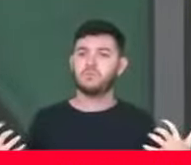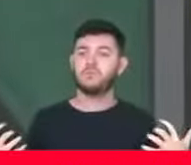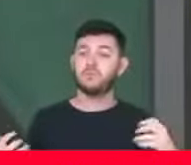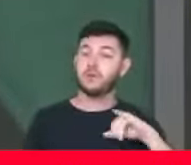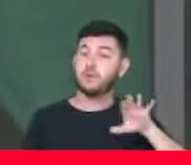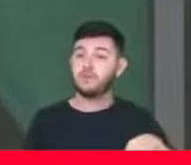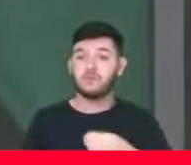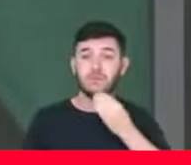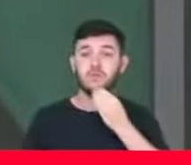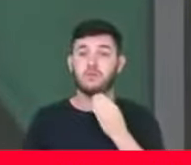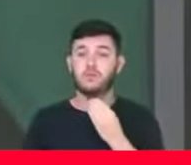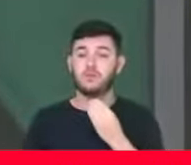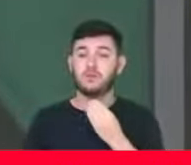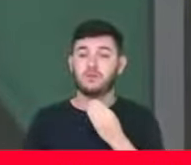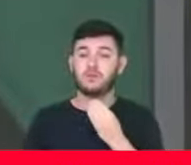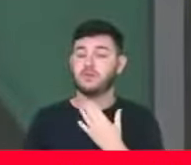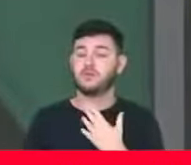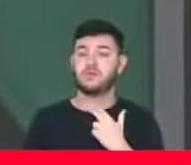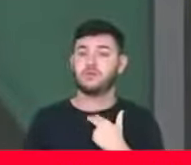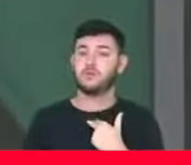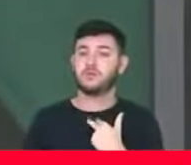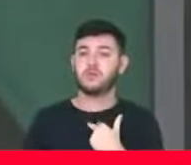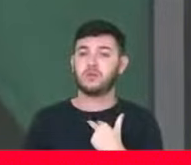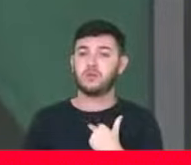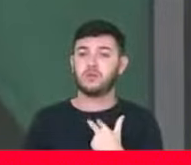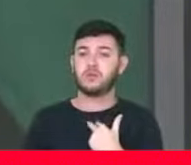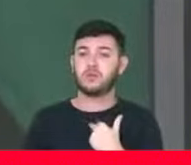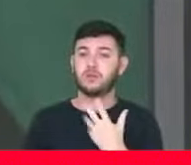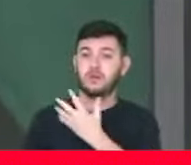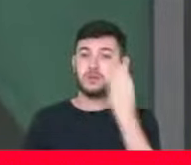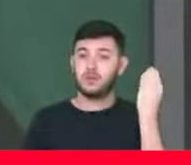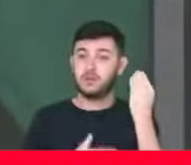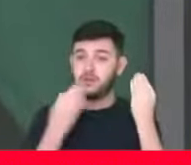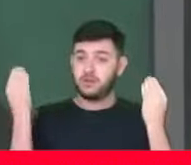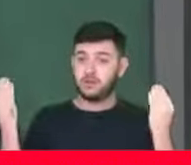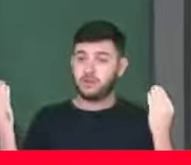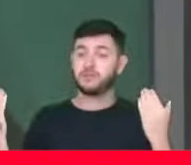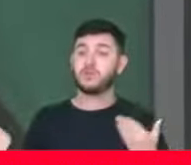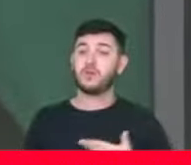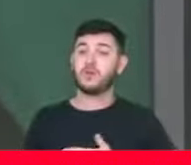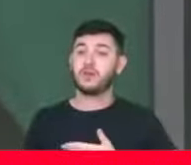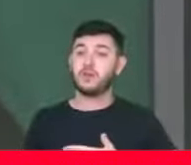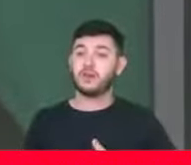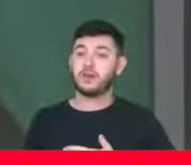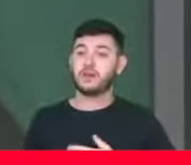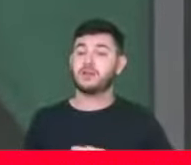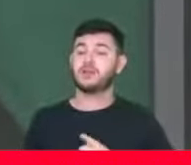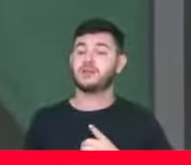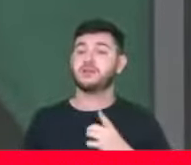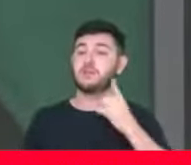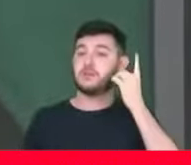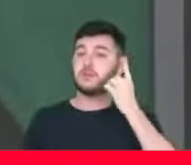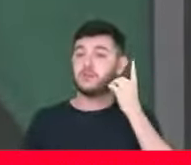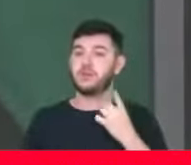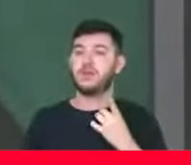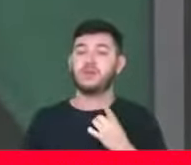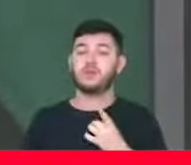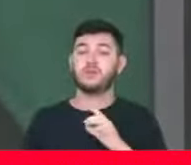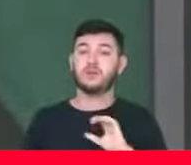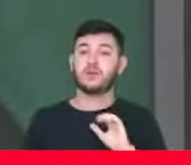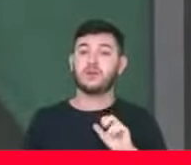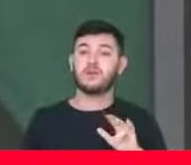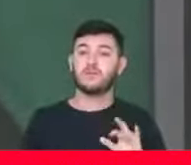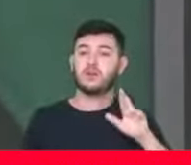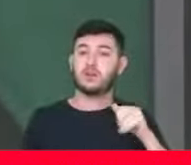aproveitando, eu não poderia deixar também, assim como o colega Caveira, de agradecer Michele Bolsonaro e